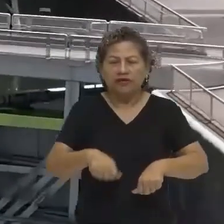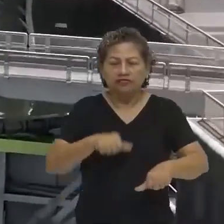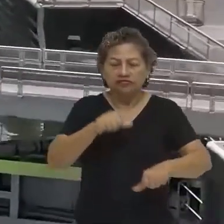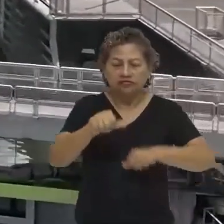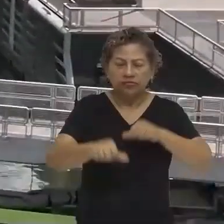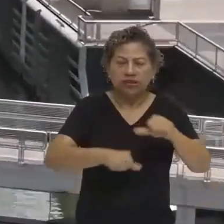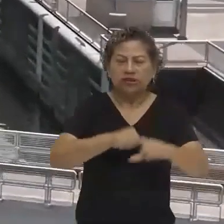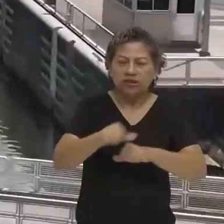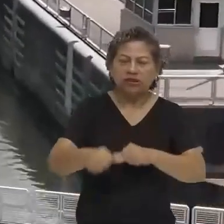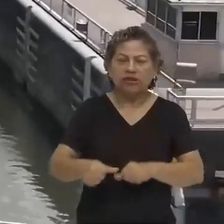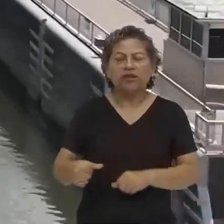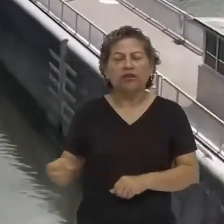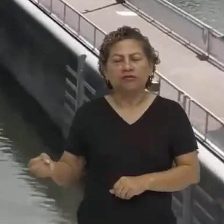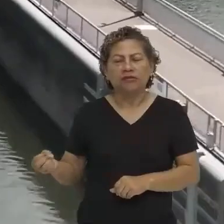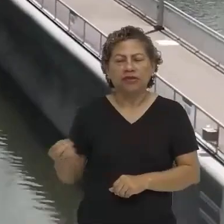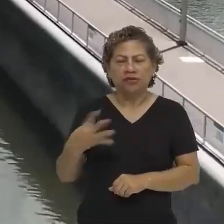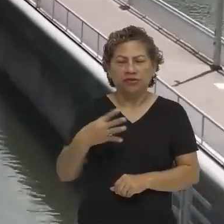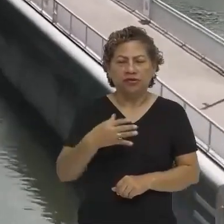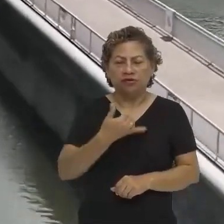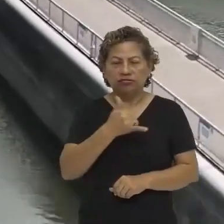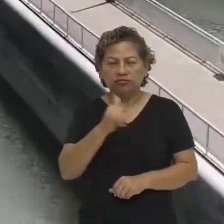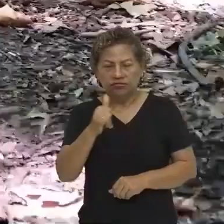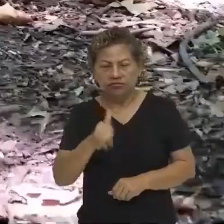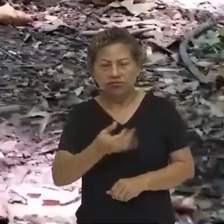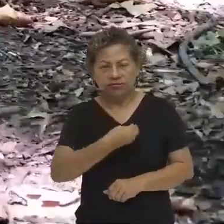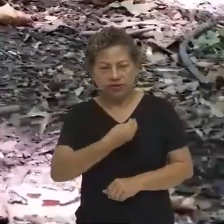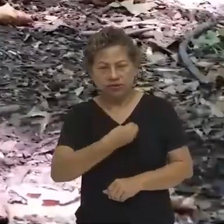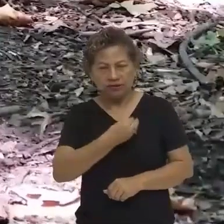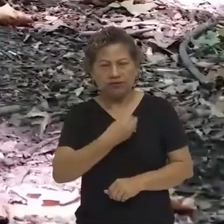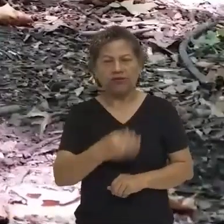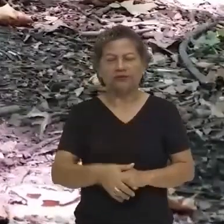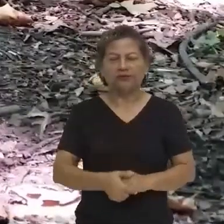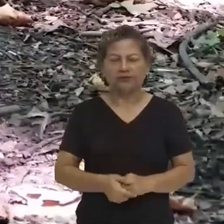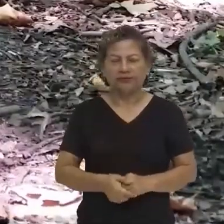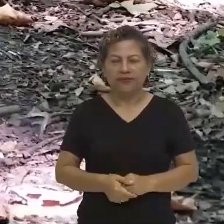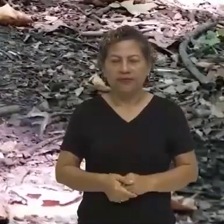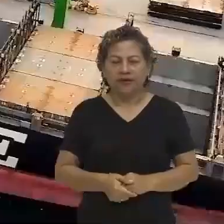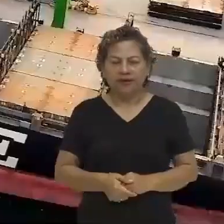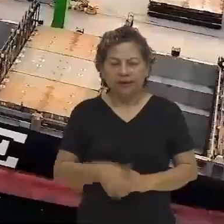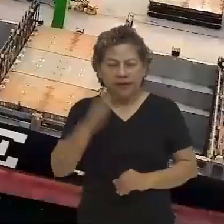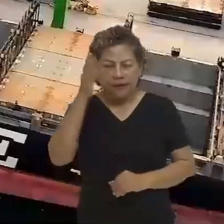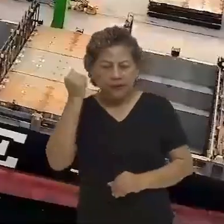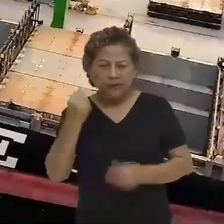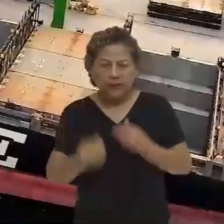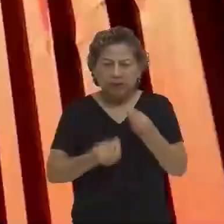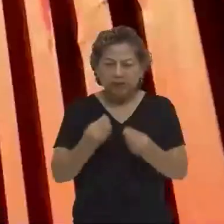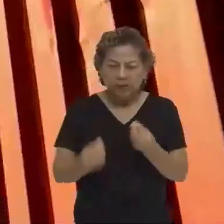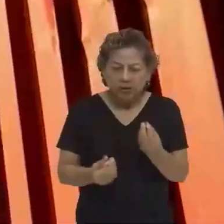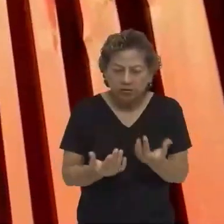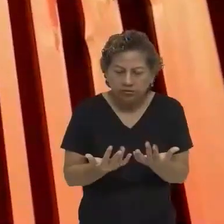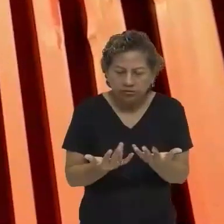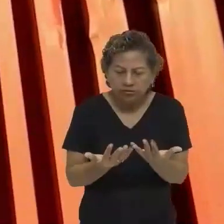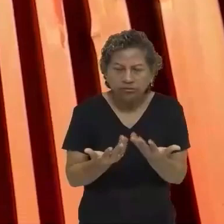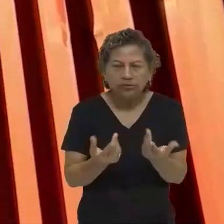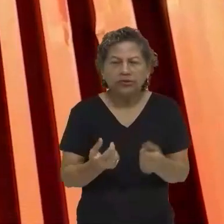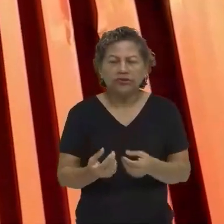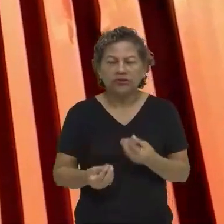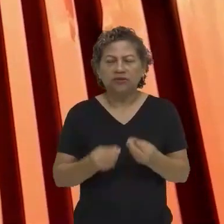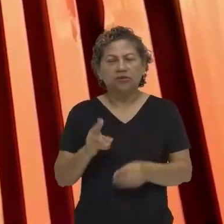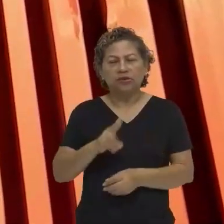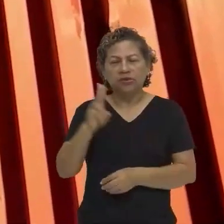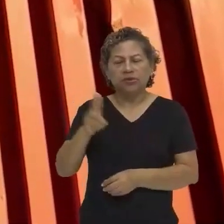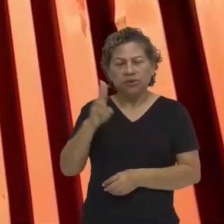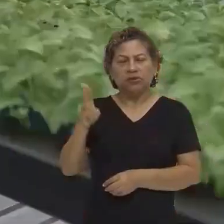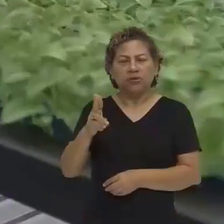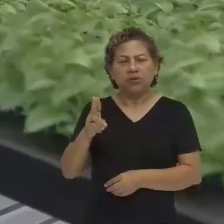criar outros que facilitassem nossa vida sobre o planeta. Dominar o fogo, construir mecanismos usando alavancas,